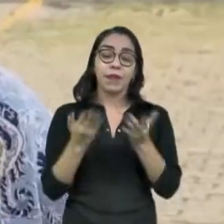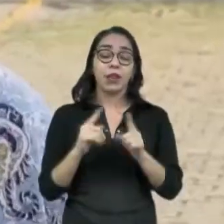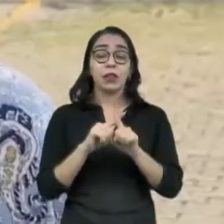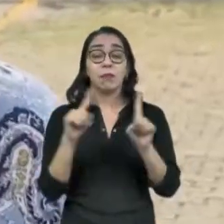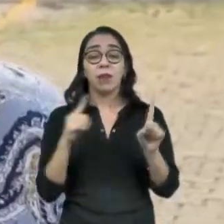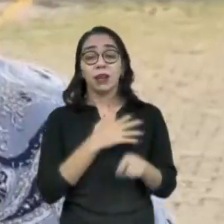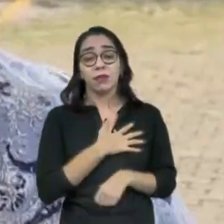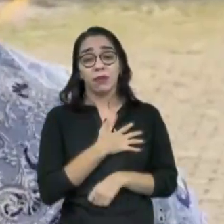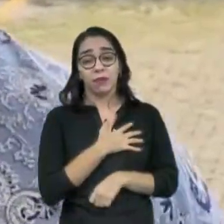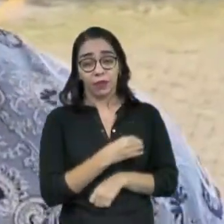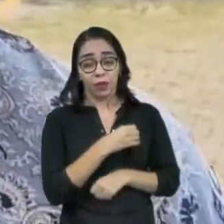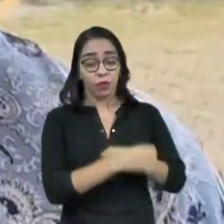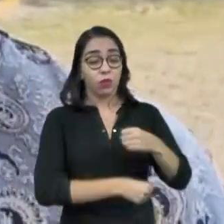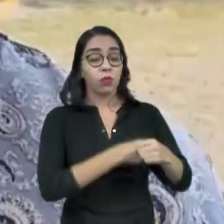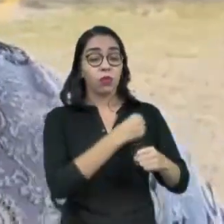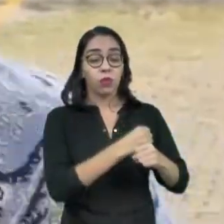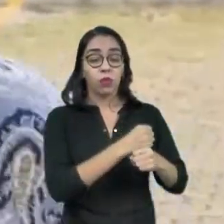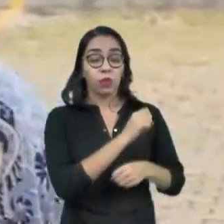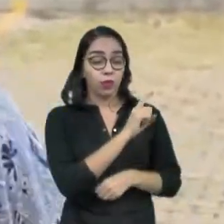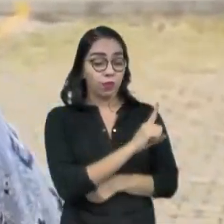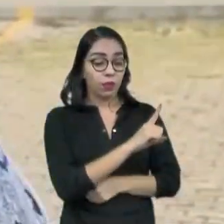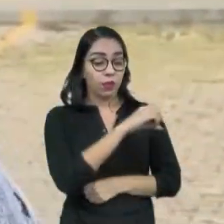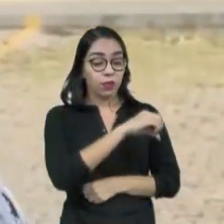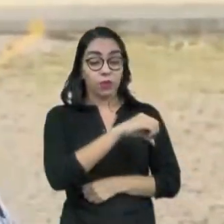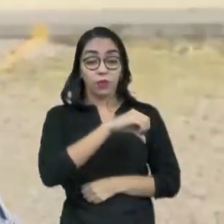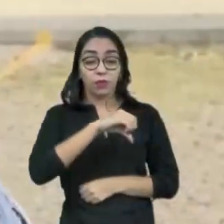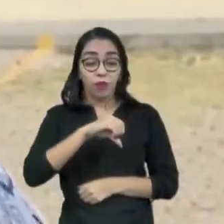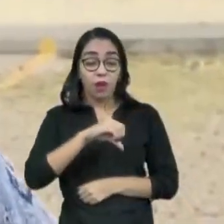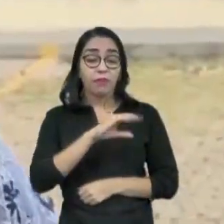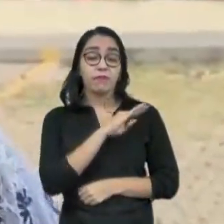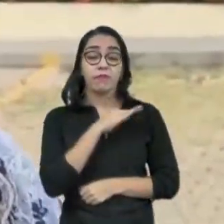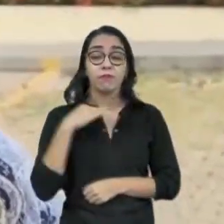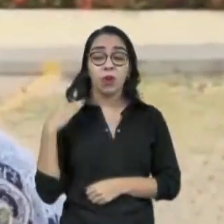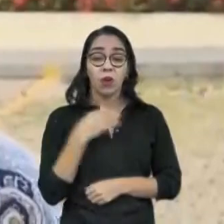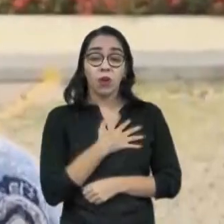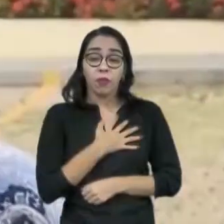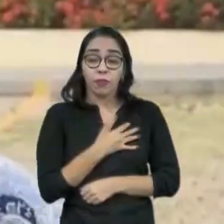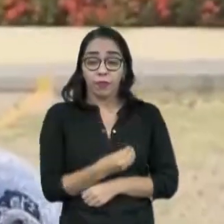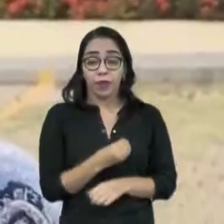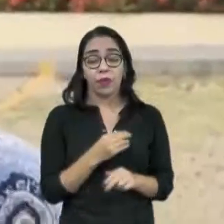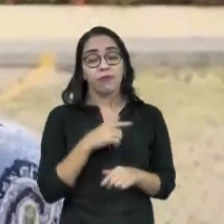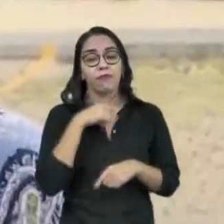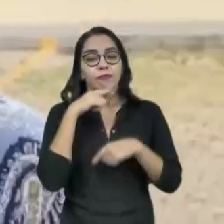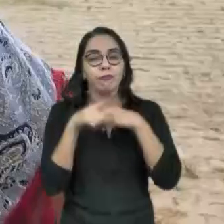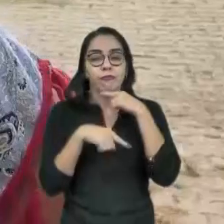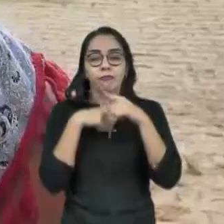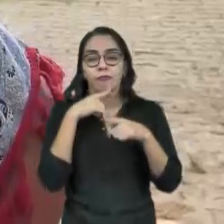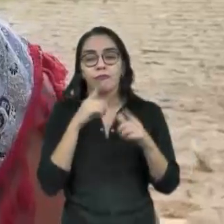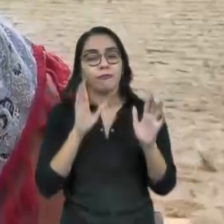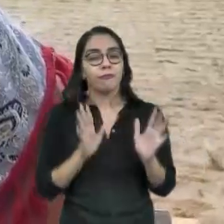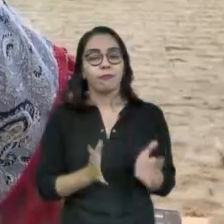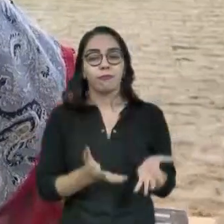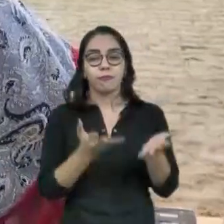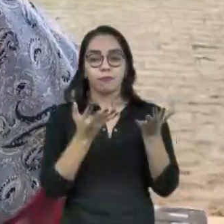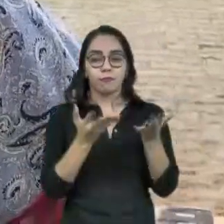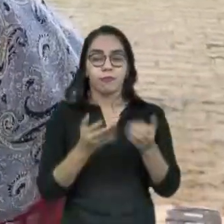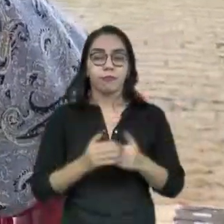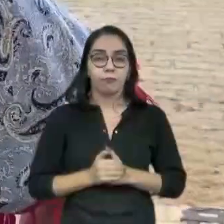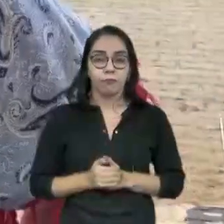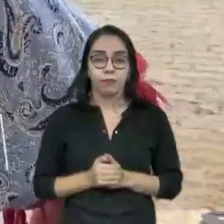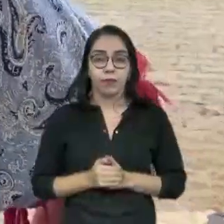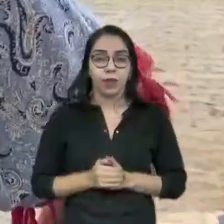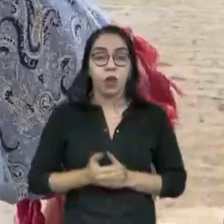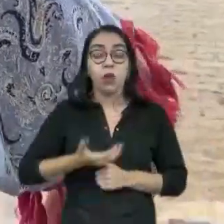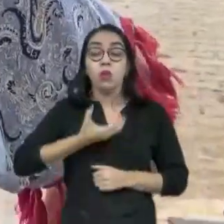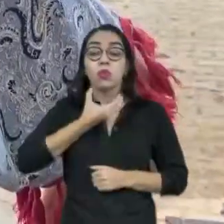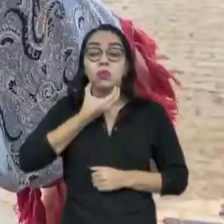morte do filho em 19 9 Celebrar Natal e reveon tornou-se um Desafio o Natal para mim